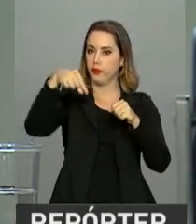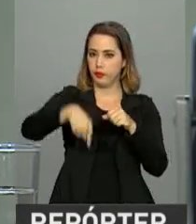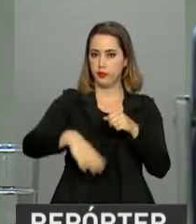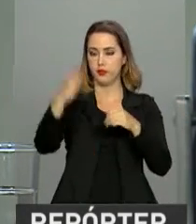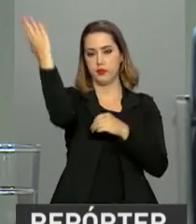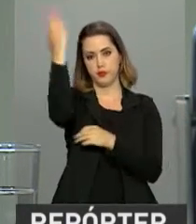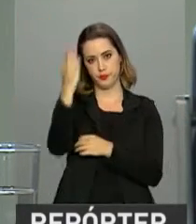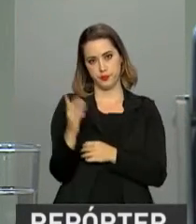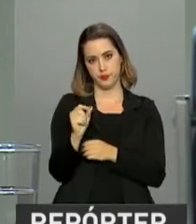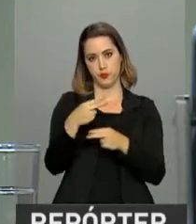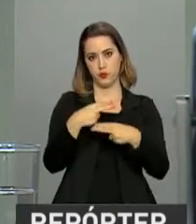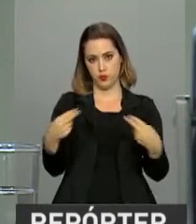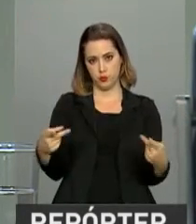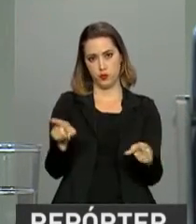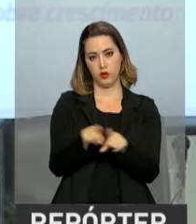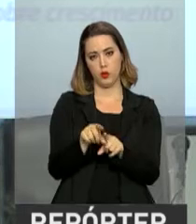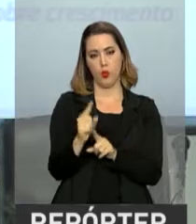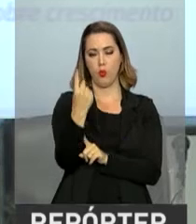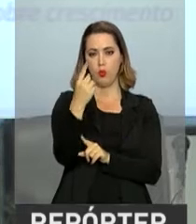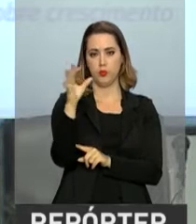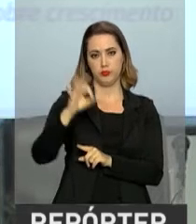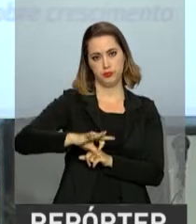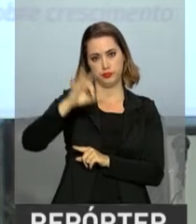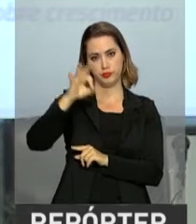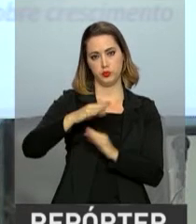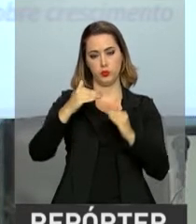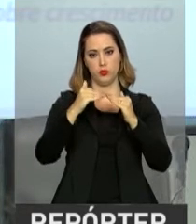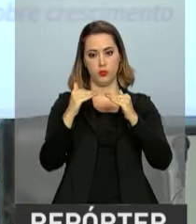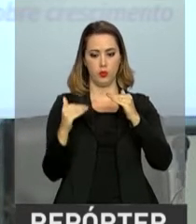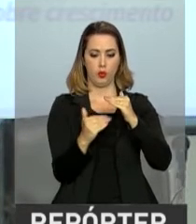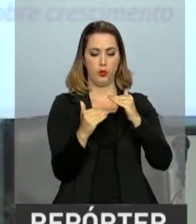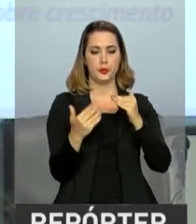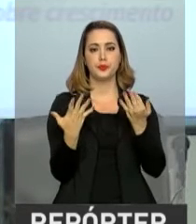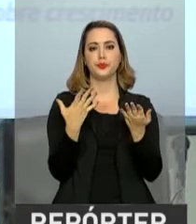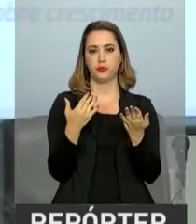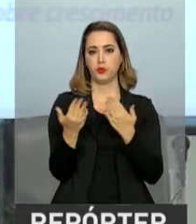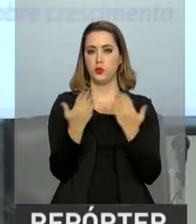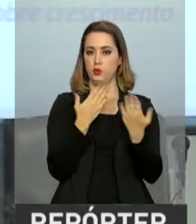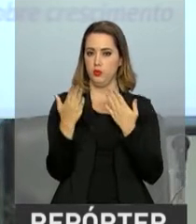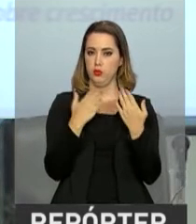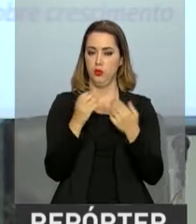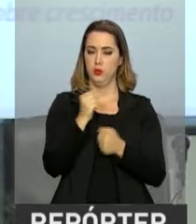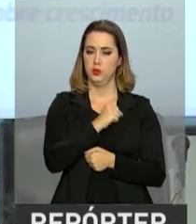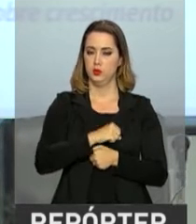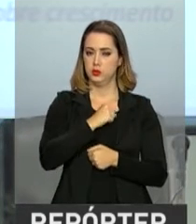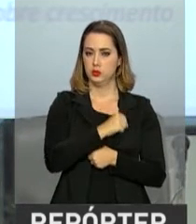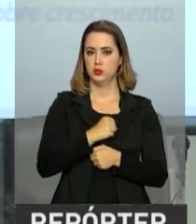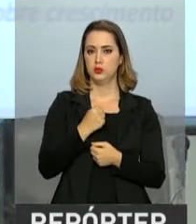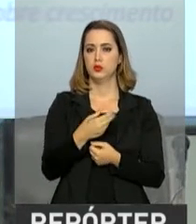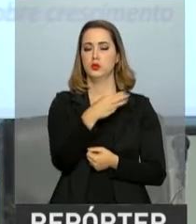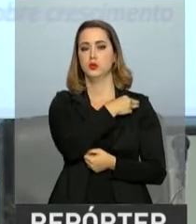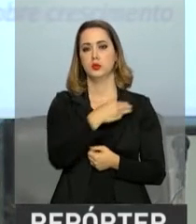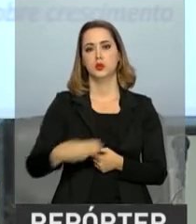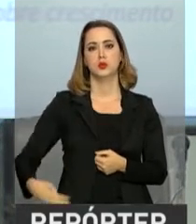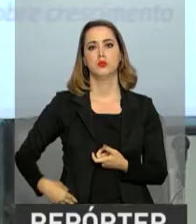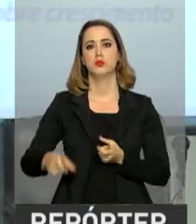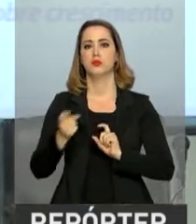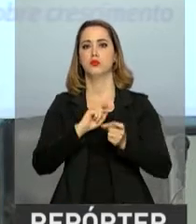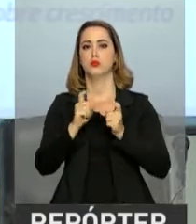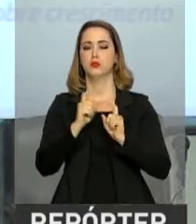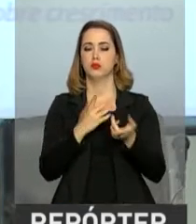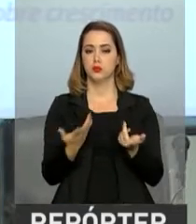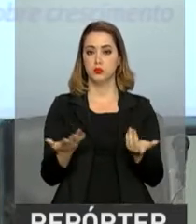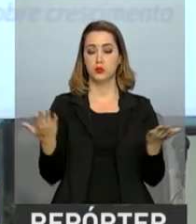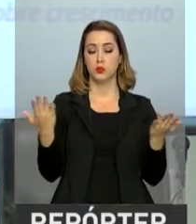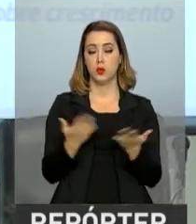no país, será de 1%, abaixo da projeção feita em agosto pelo Ministério da Fazenda, que era de